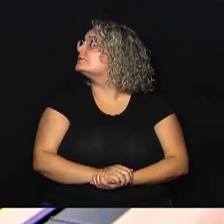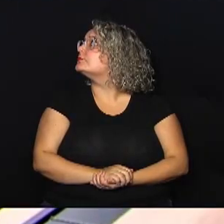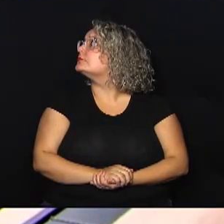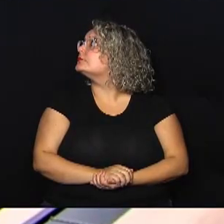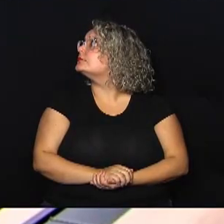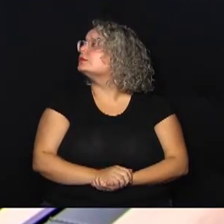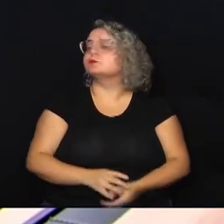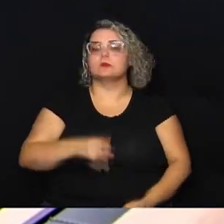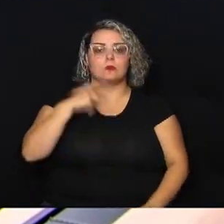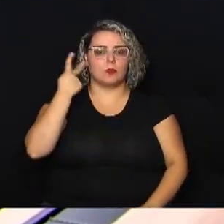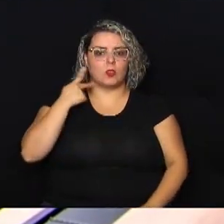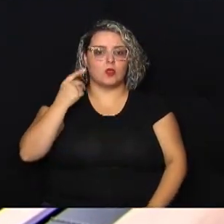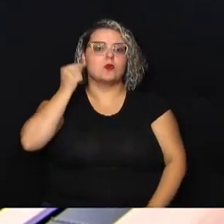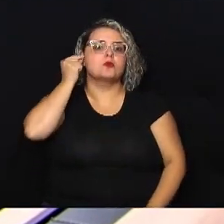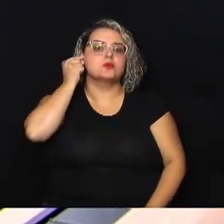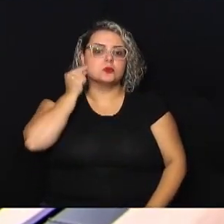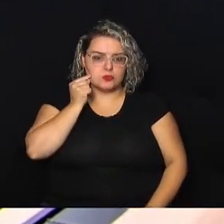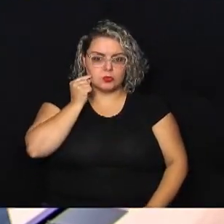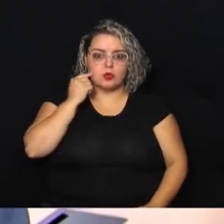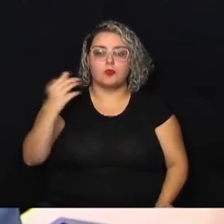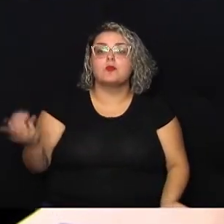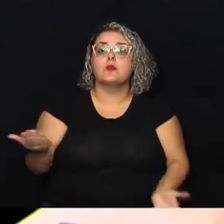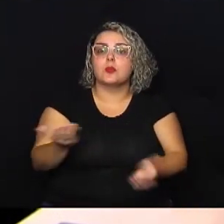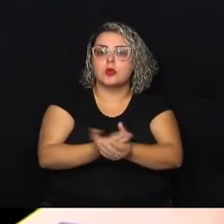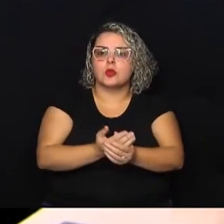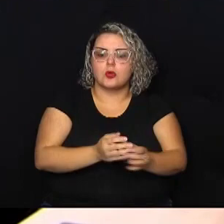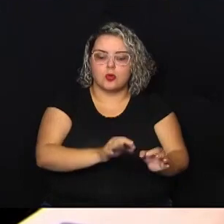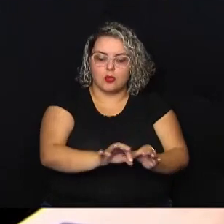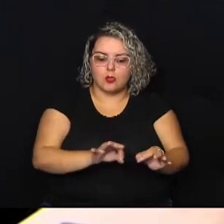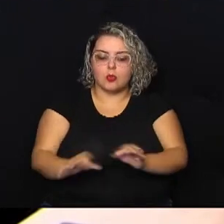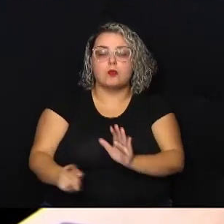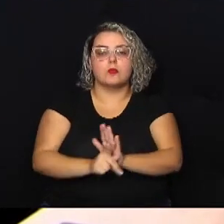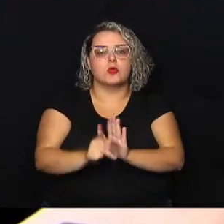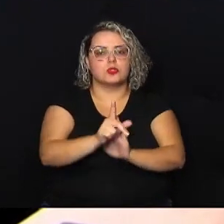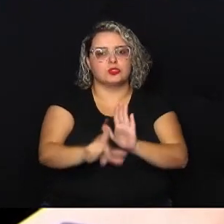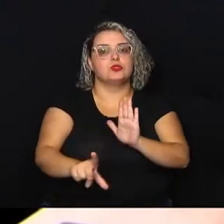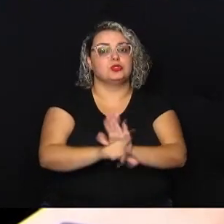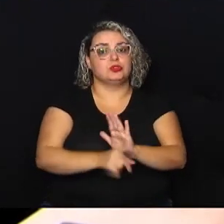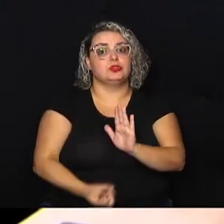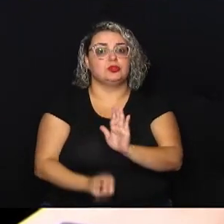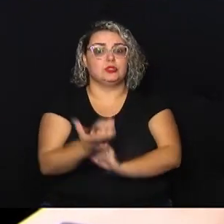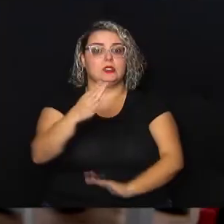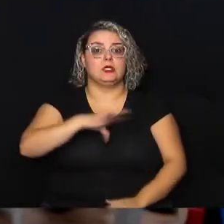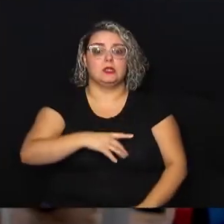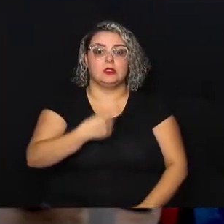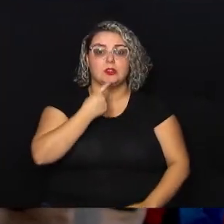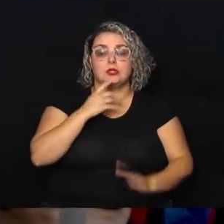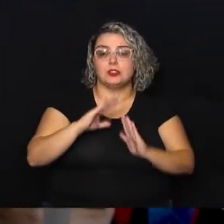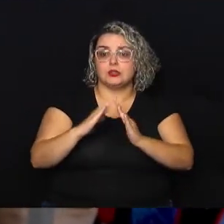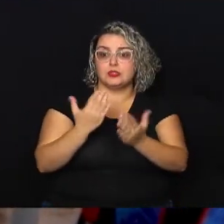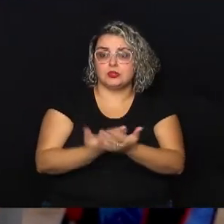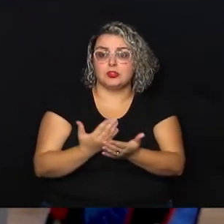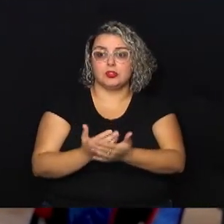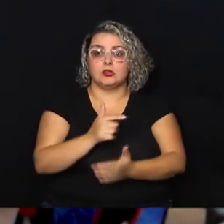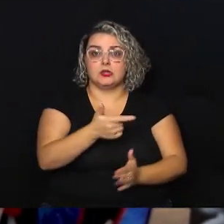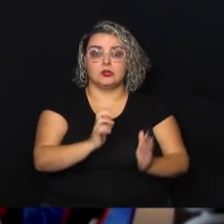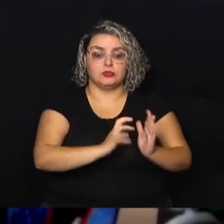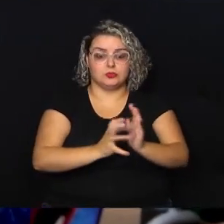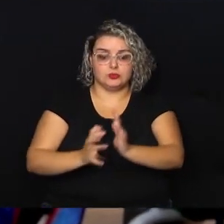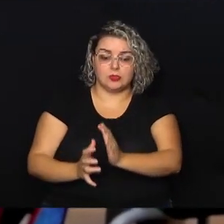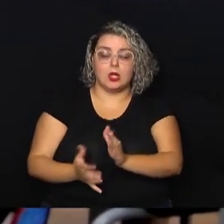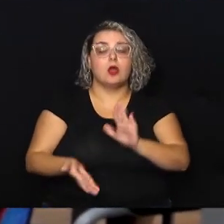O vereador Marcelo Silva protocolou um projeto de lei que cria em Campinas o programa Escola Sem Partido. A